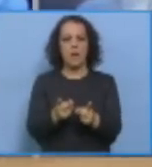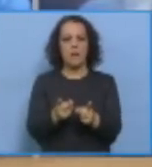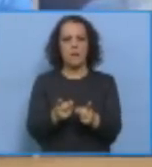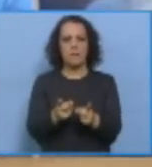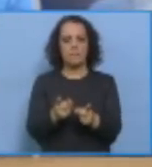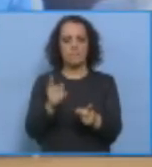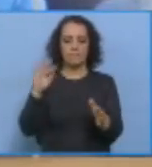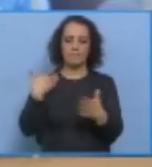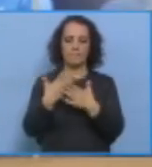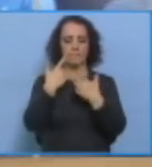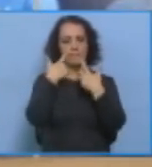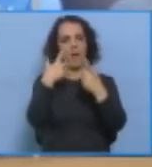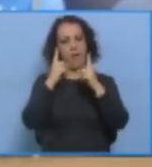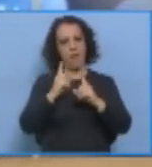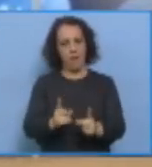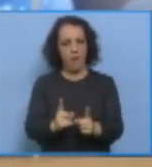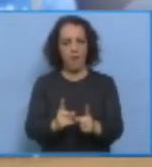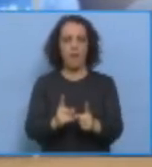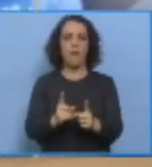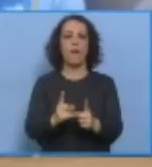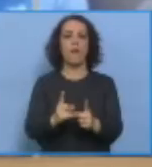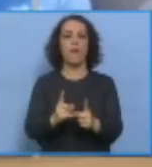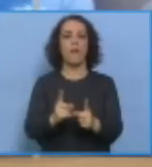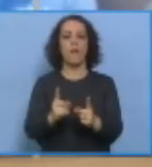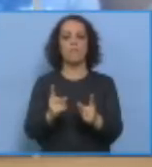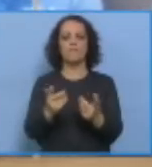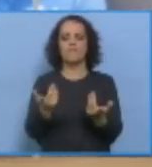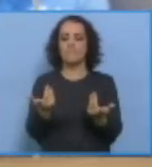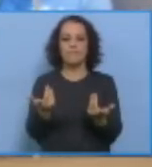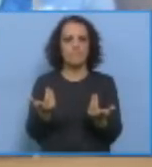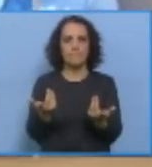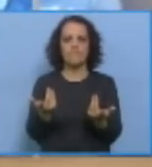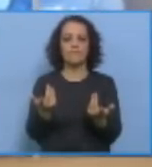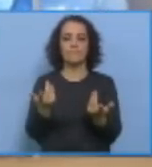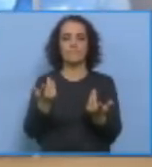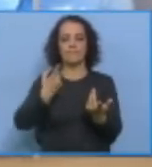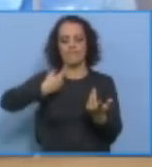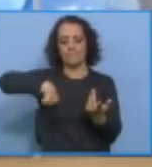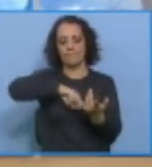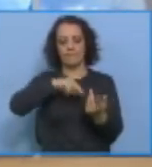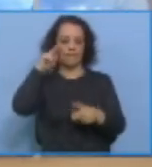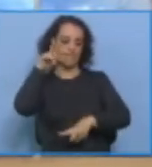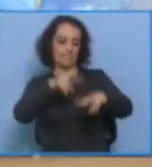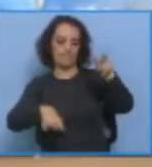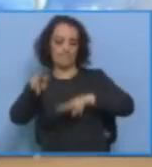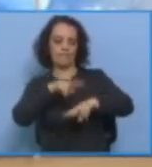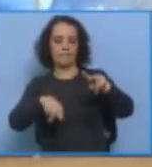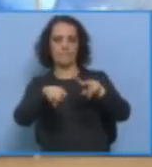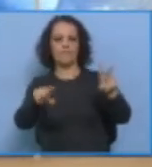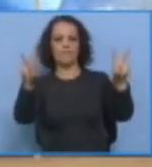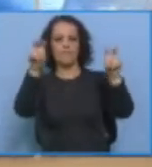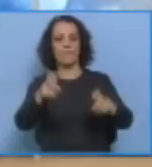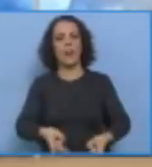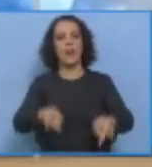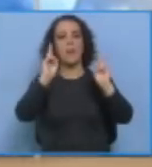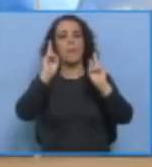clara indicação de que não temos a mesma interpretação sobre esta questão da liberdade de